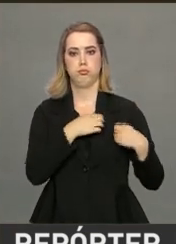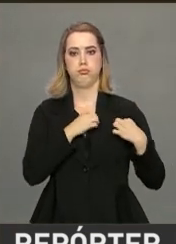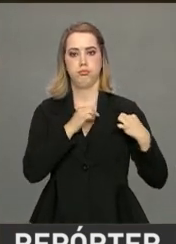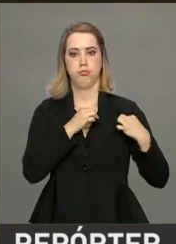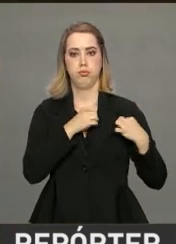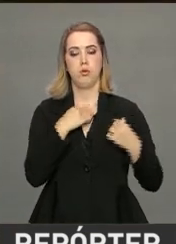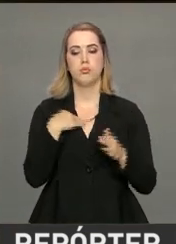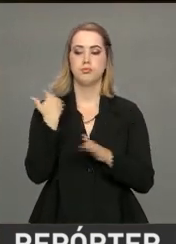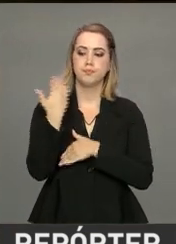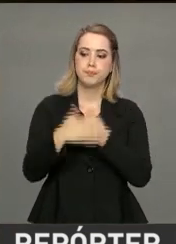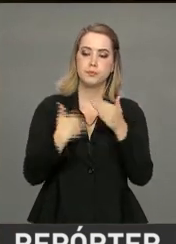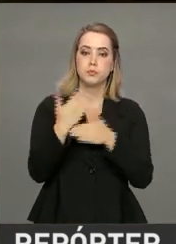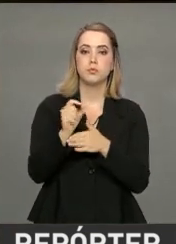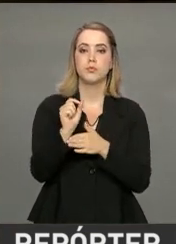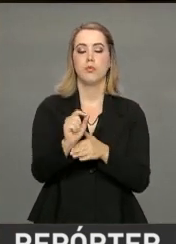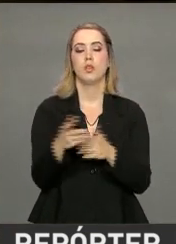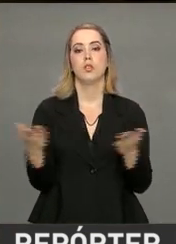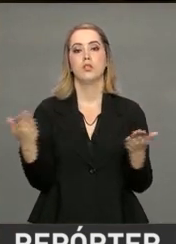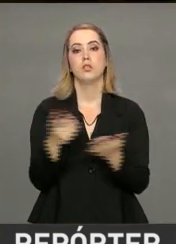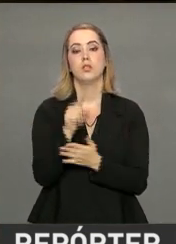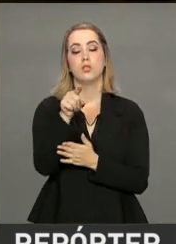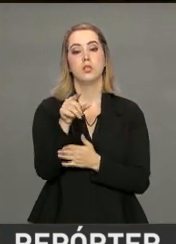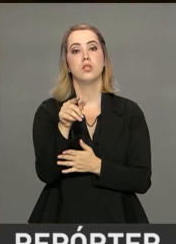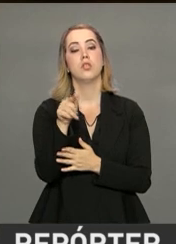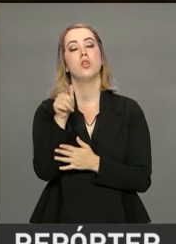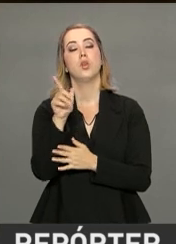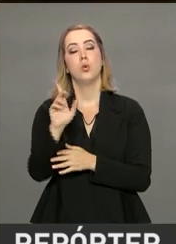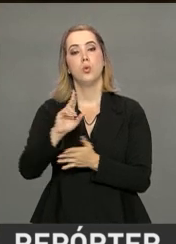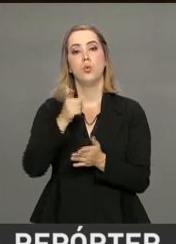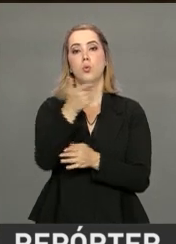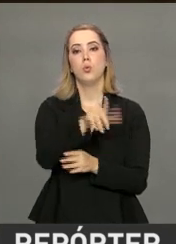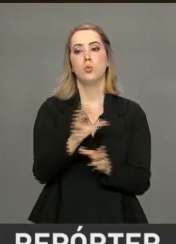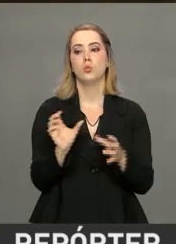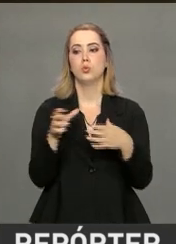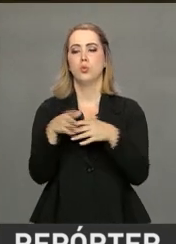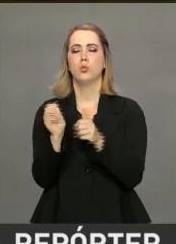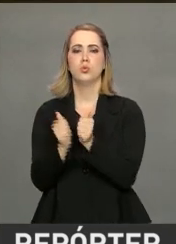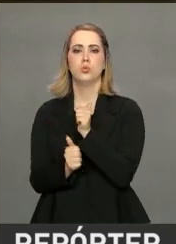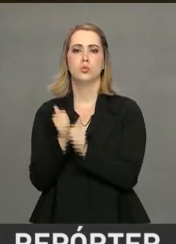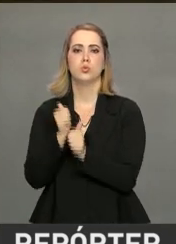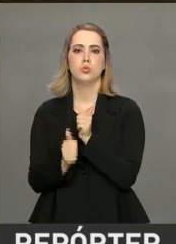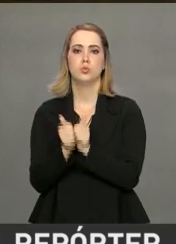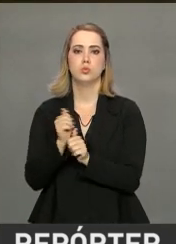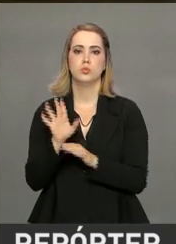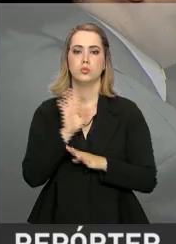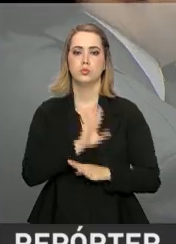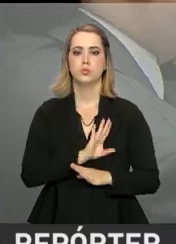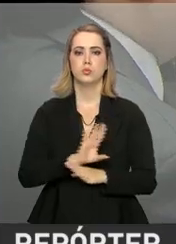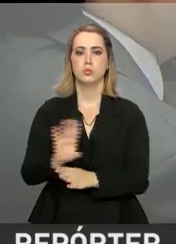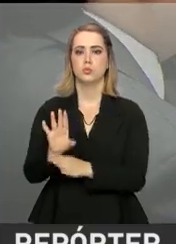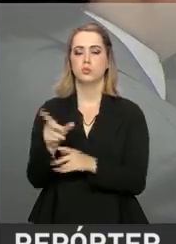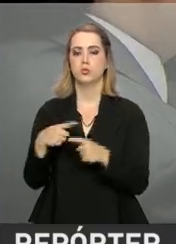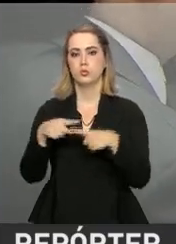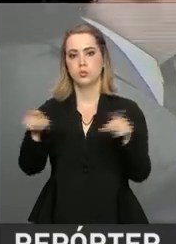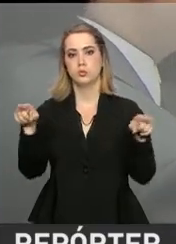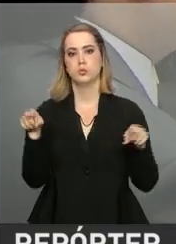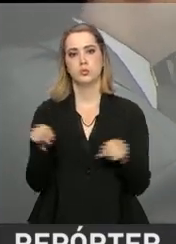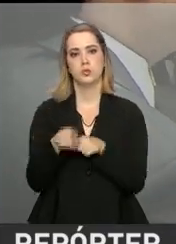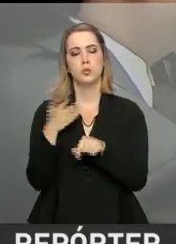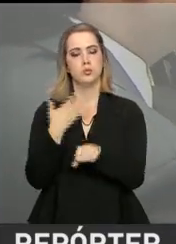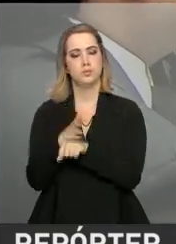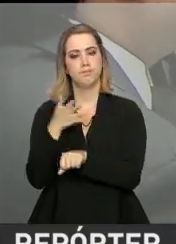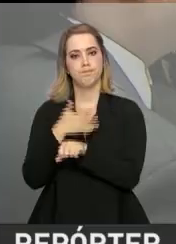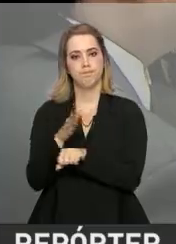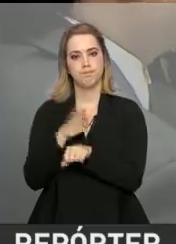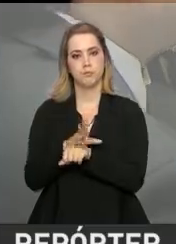continua em andamento com o fluminense a caixa negociações de apoio ao centro de treinamento do clube que será inaugurado em outubro